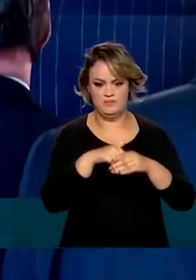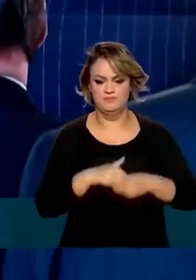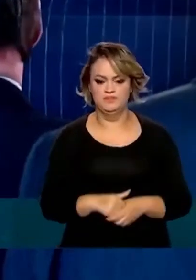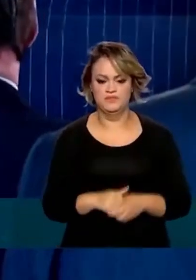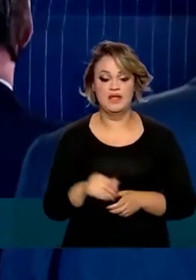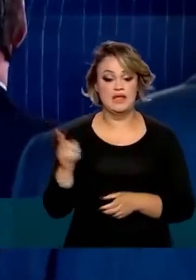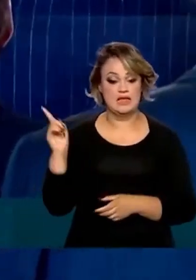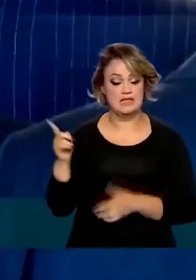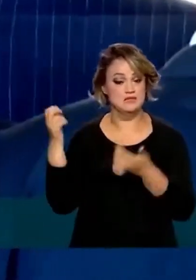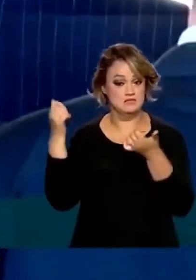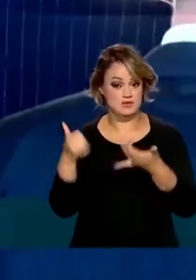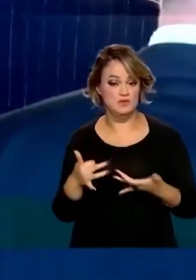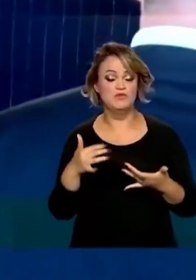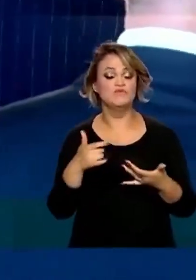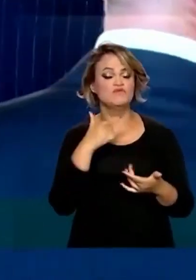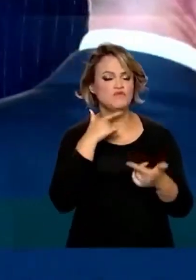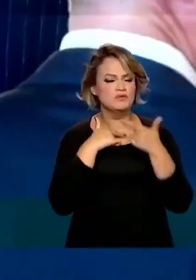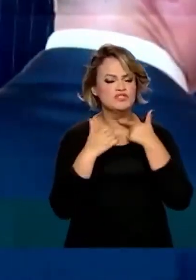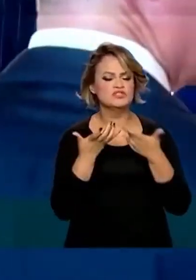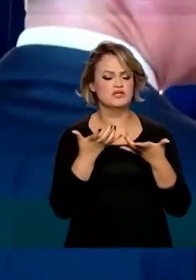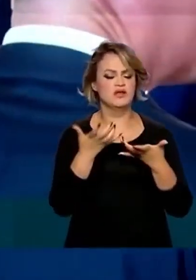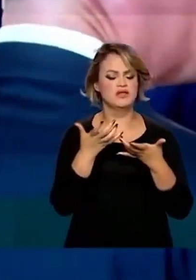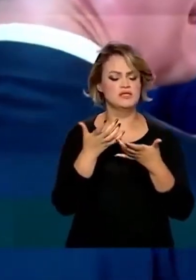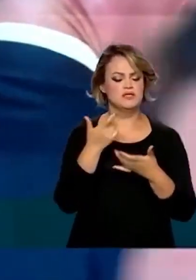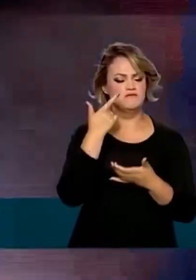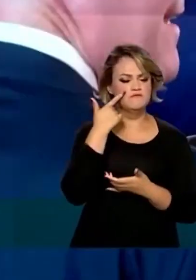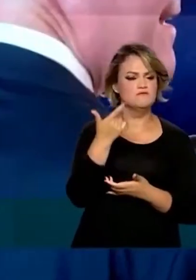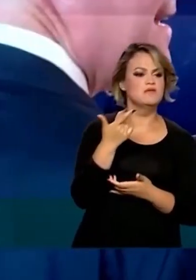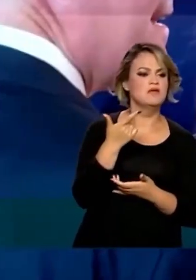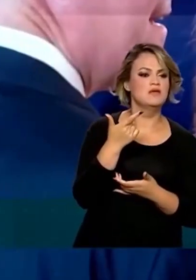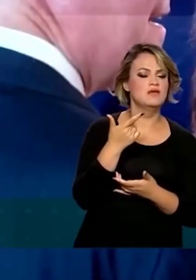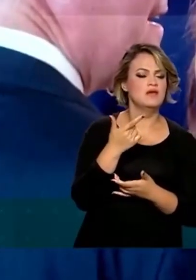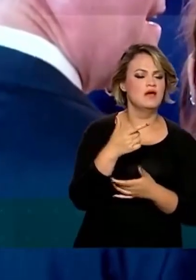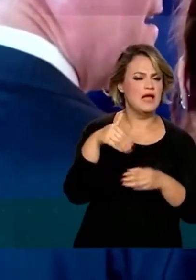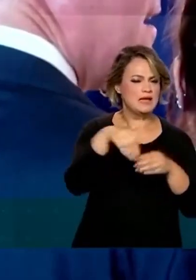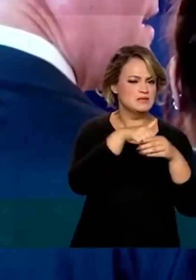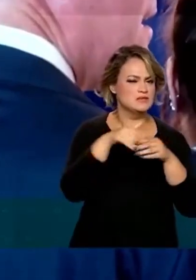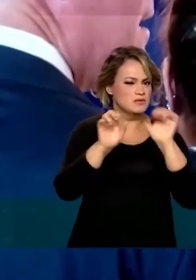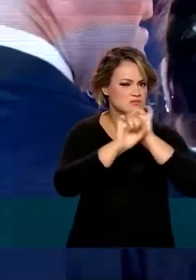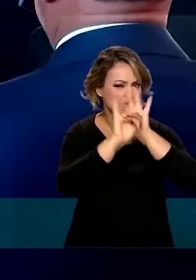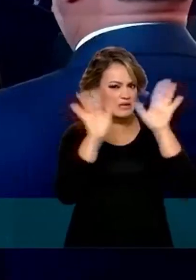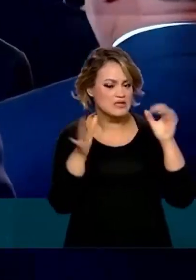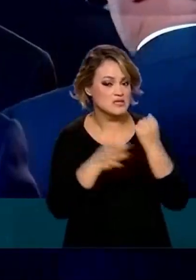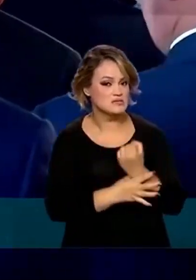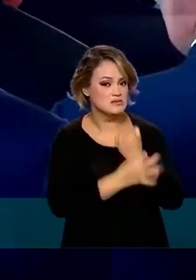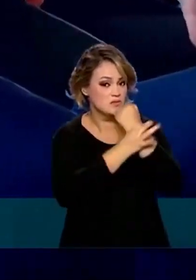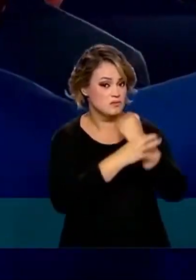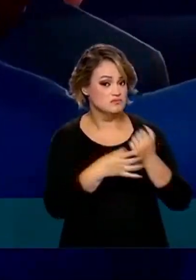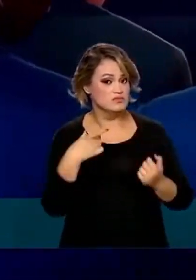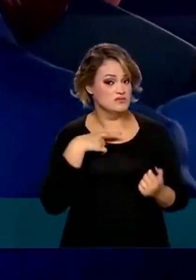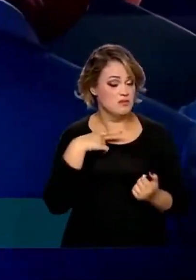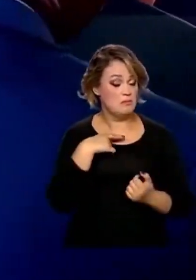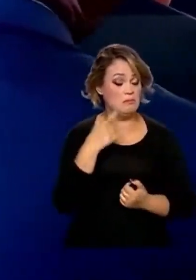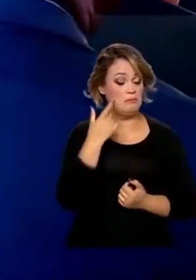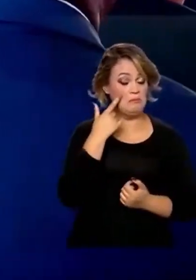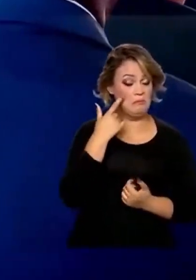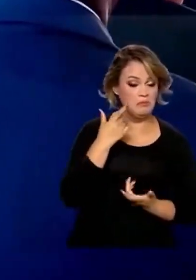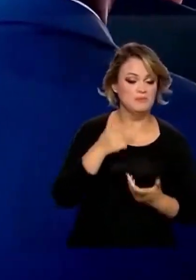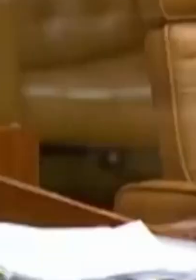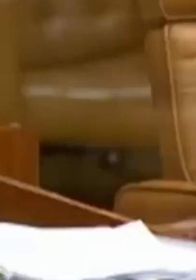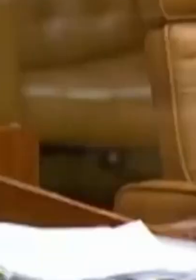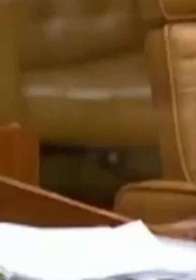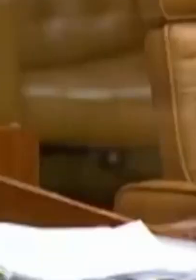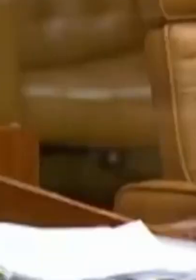durante uma reunião com o embaixadores em que fez acusações sem provas sobre a segurança das urnas e do processo